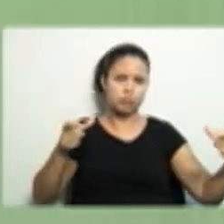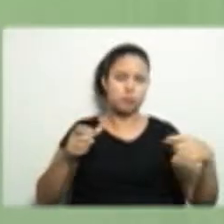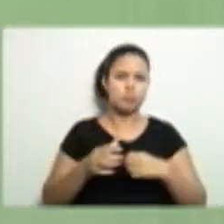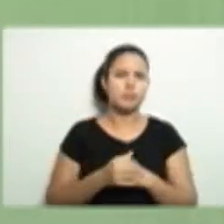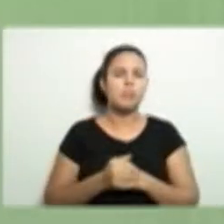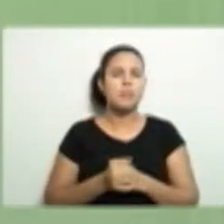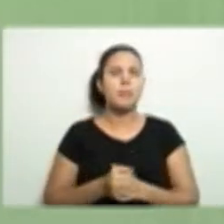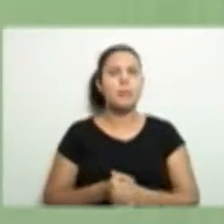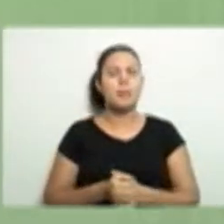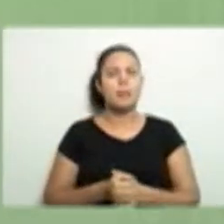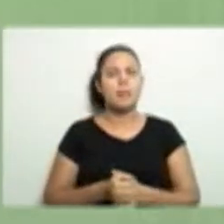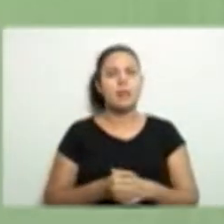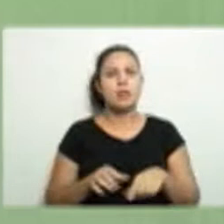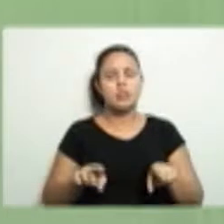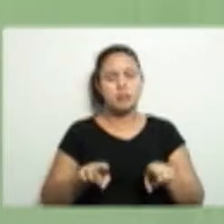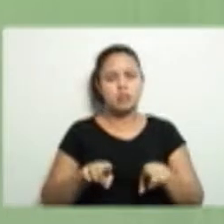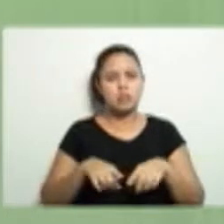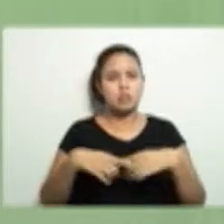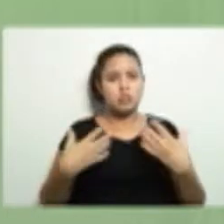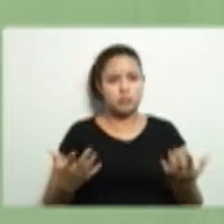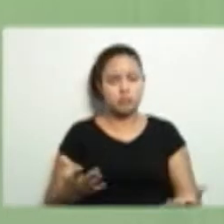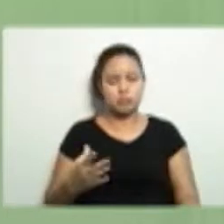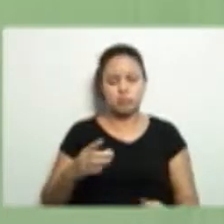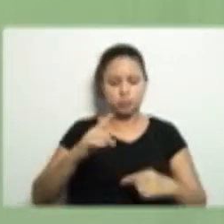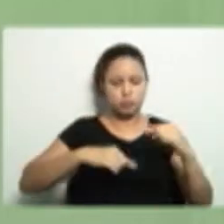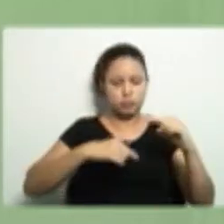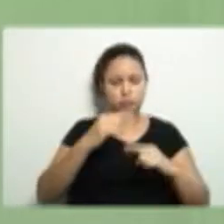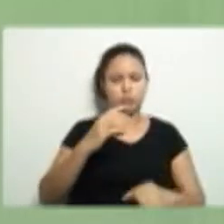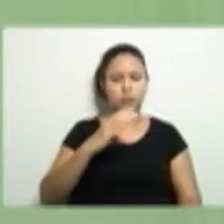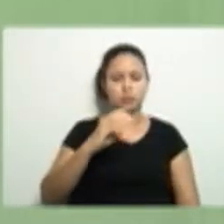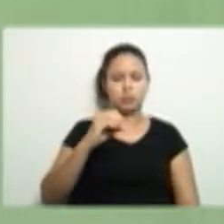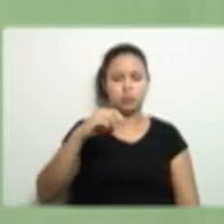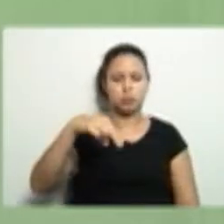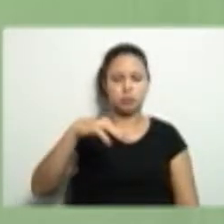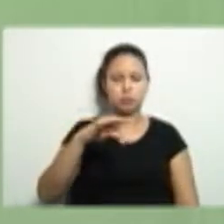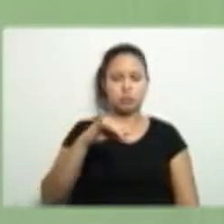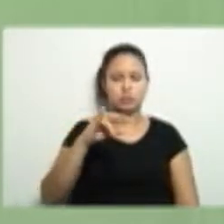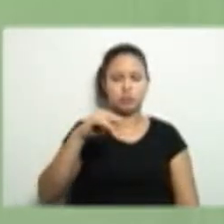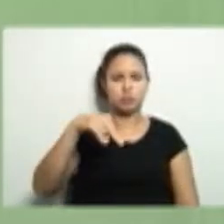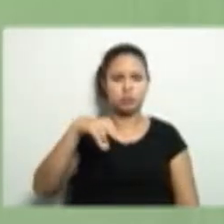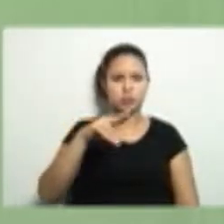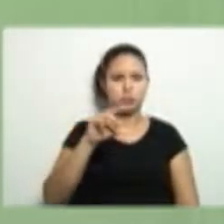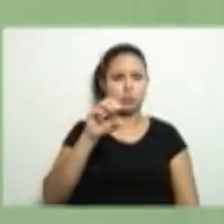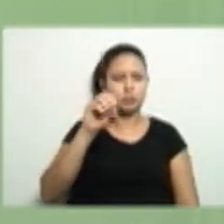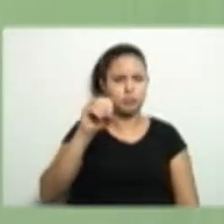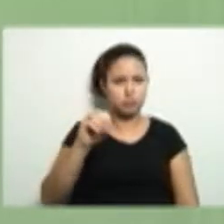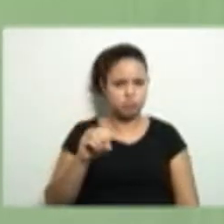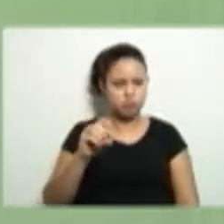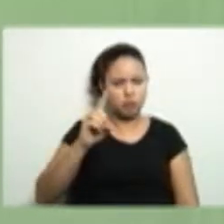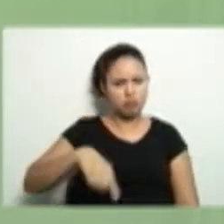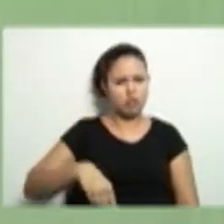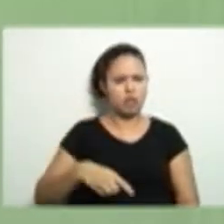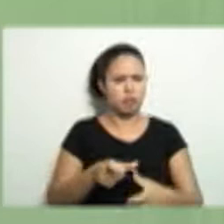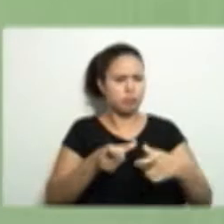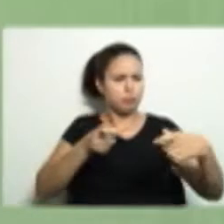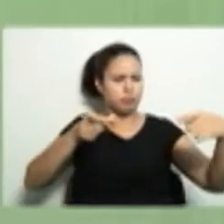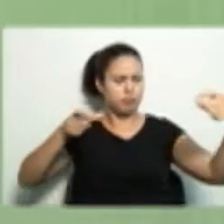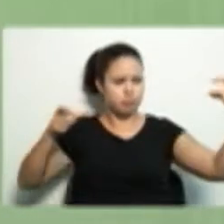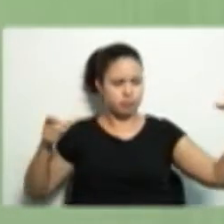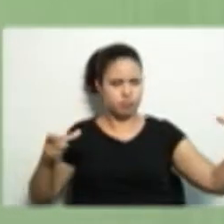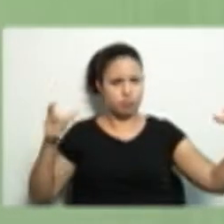que tem grande continuidade de produção, grande volume e pouquíssima diferenciação. Eles são